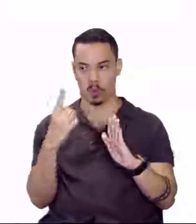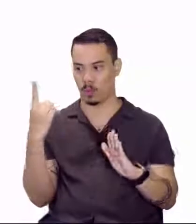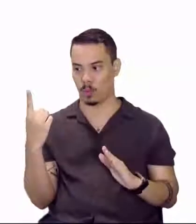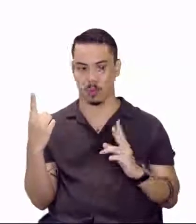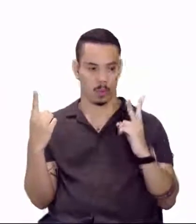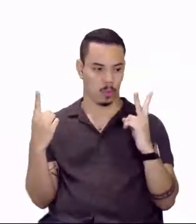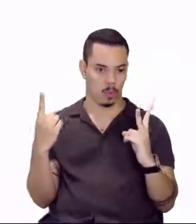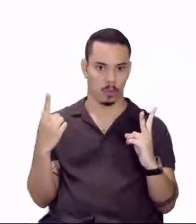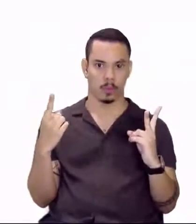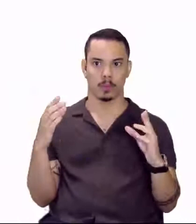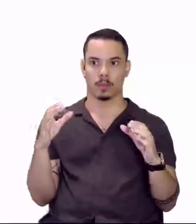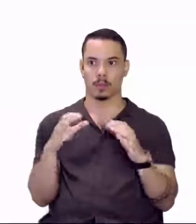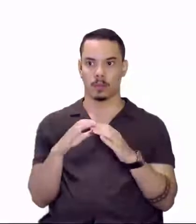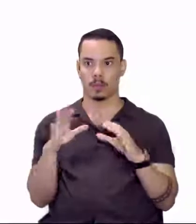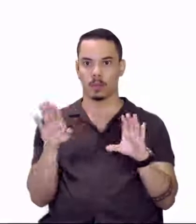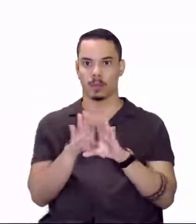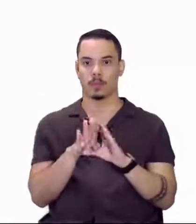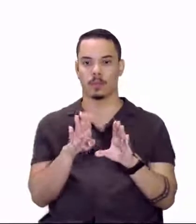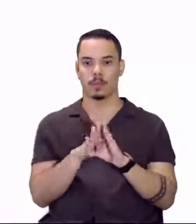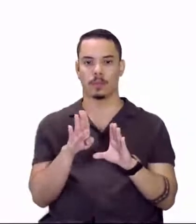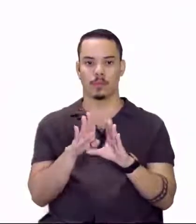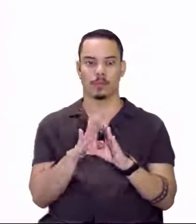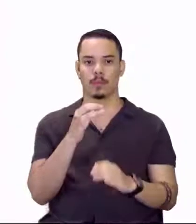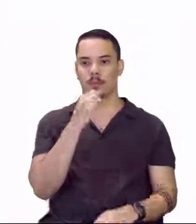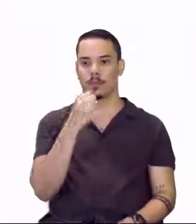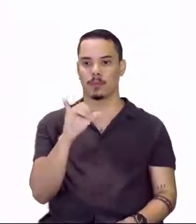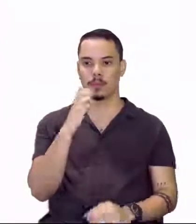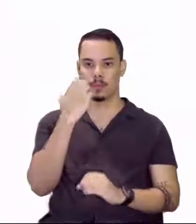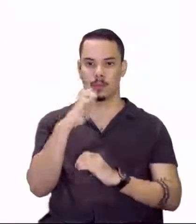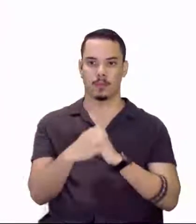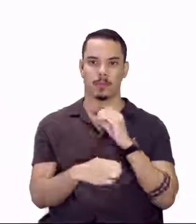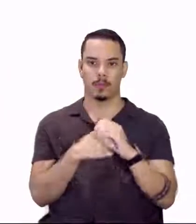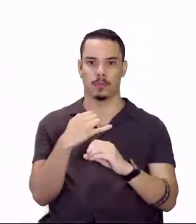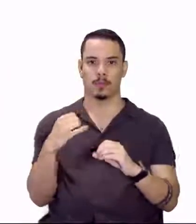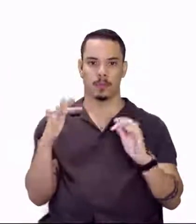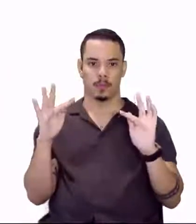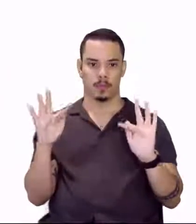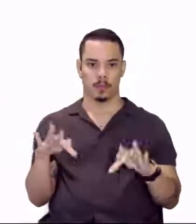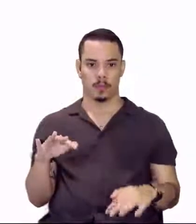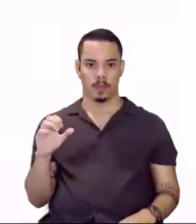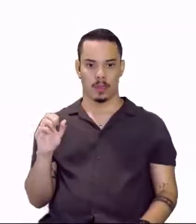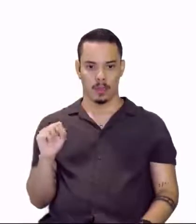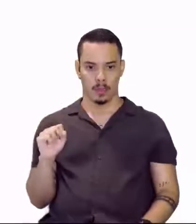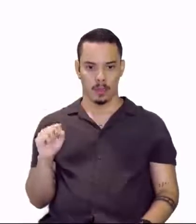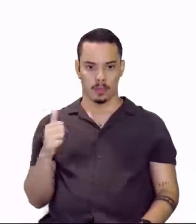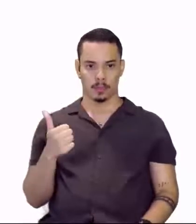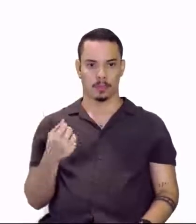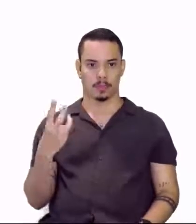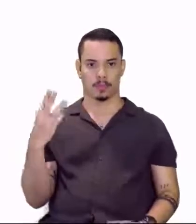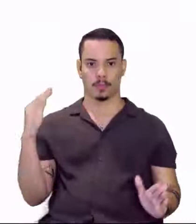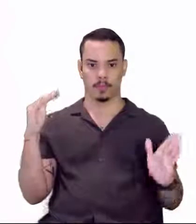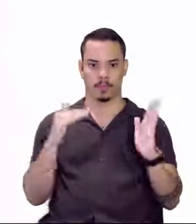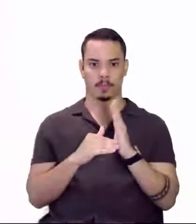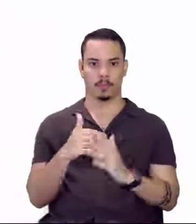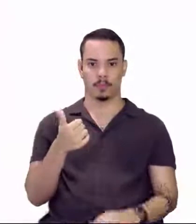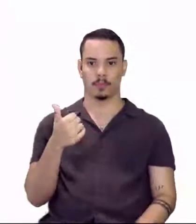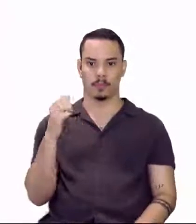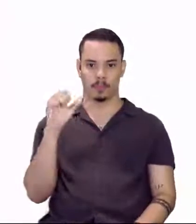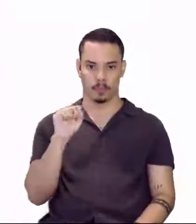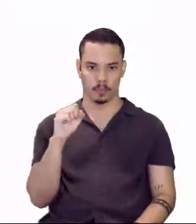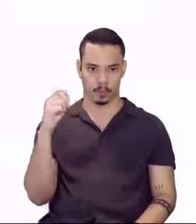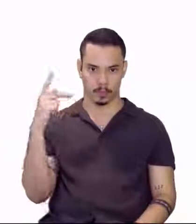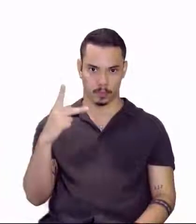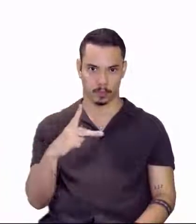2, os elétrons energéticos terminam em S. Da 13 a 18 terminam em P.